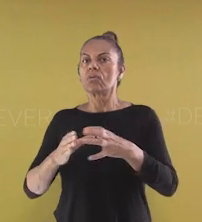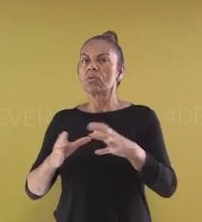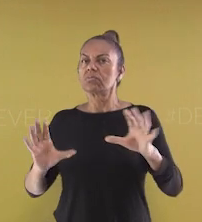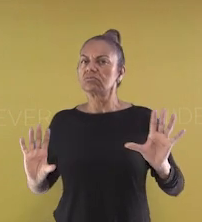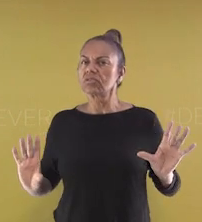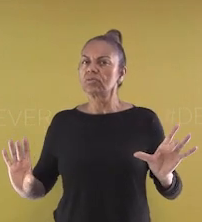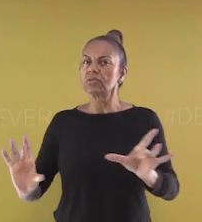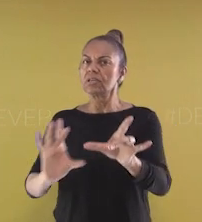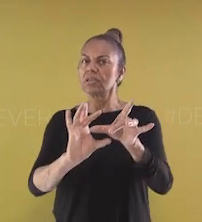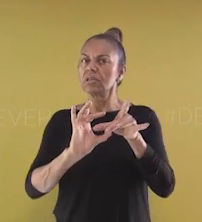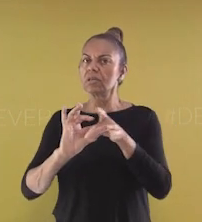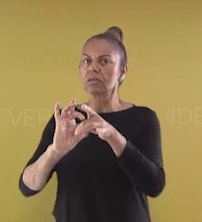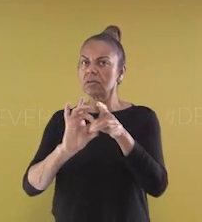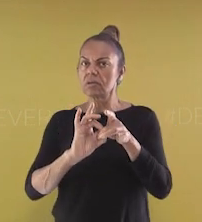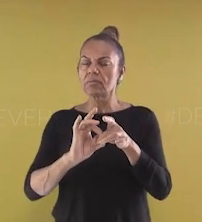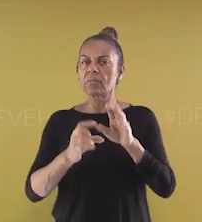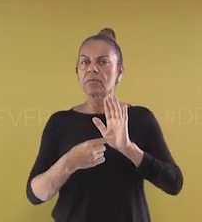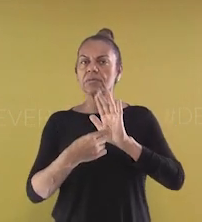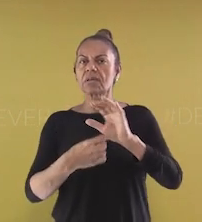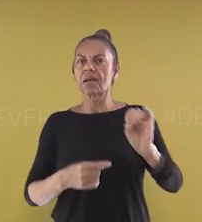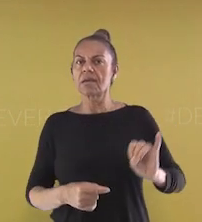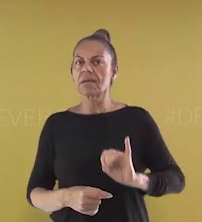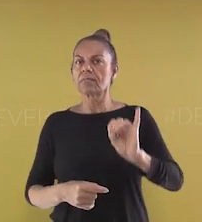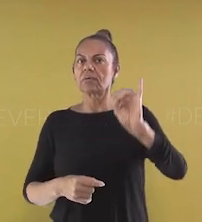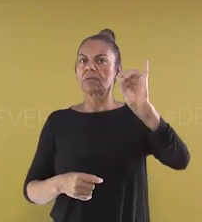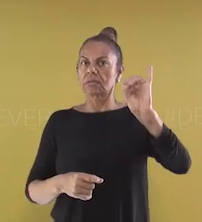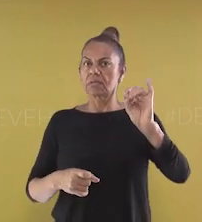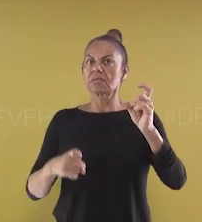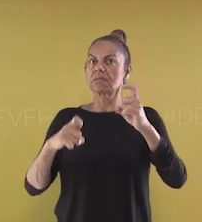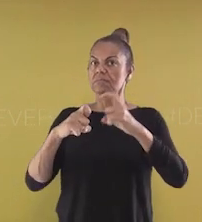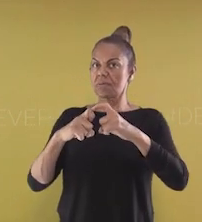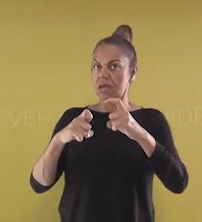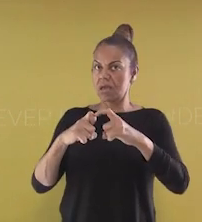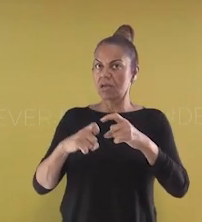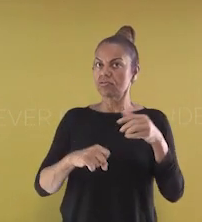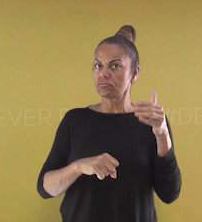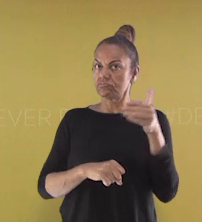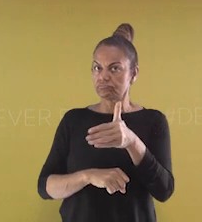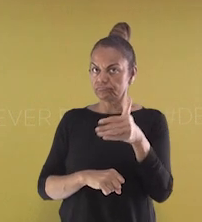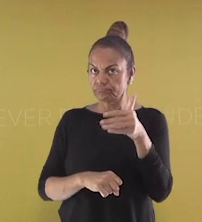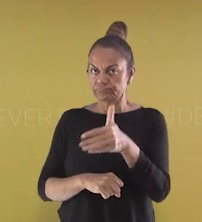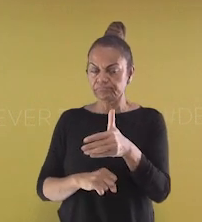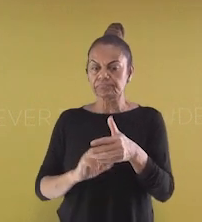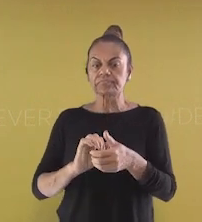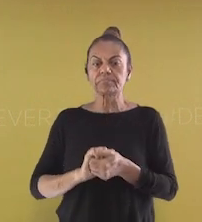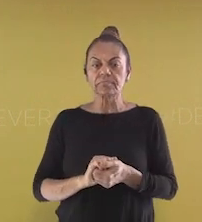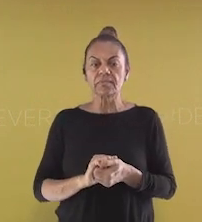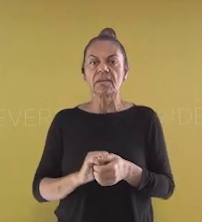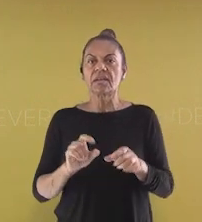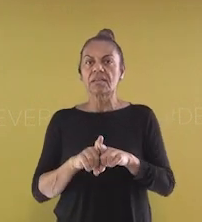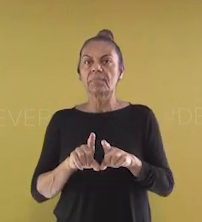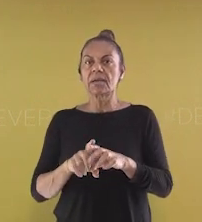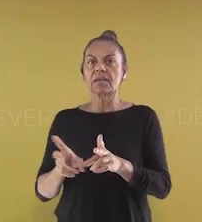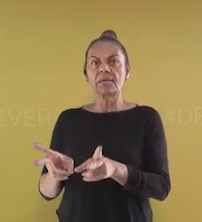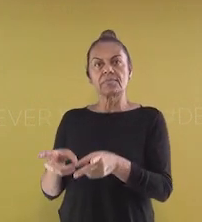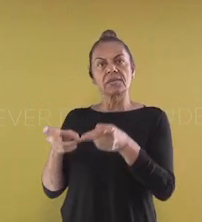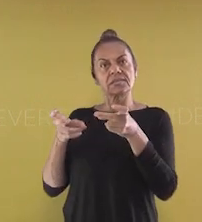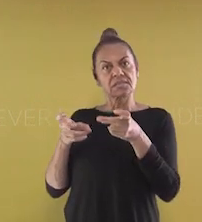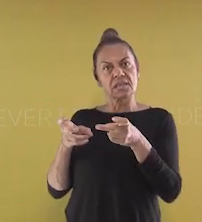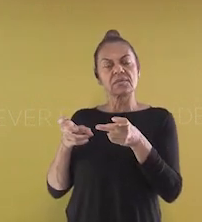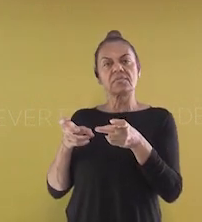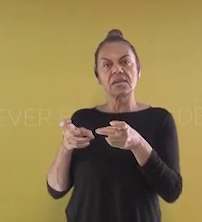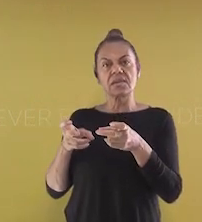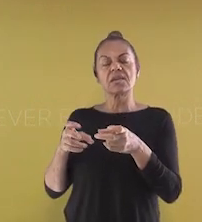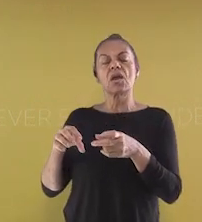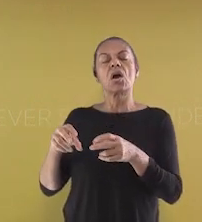governamentais, instituições e profissionais de saúde se uniram para mostrar a importância do